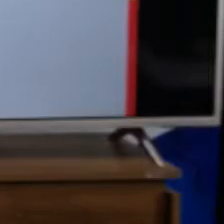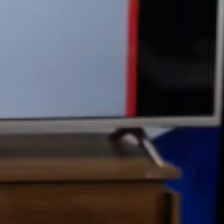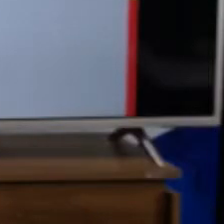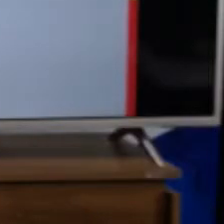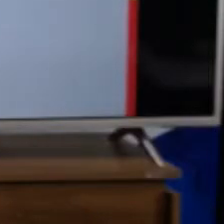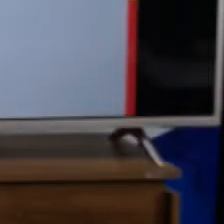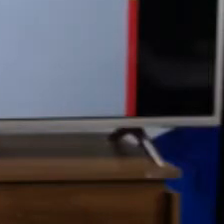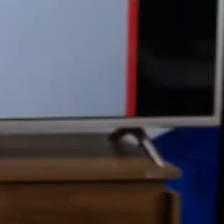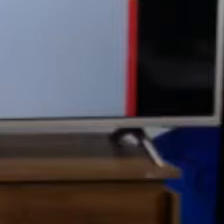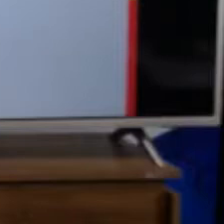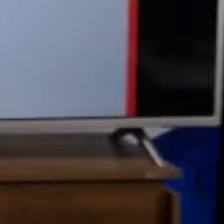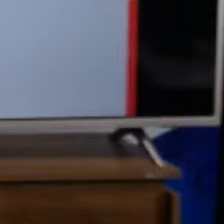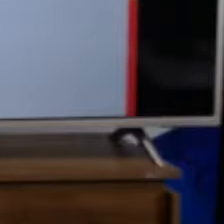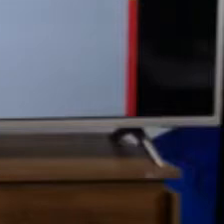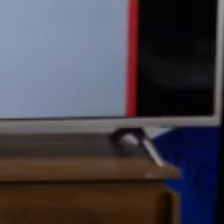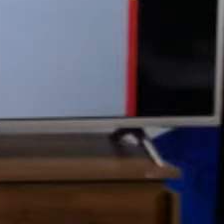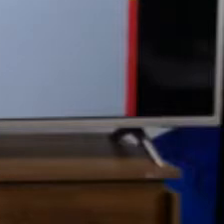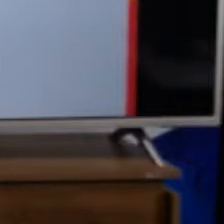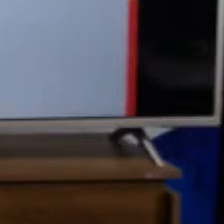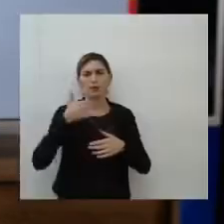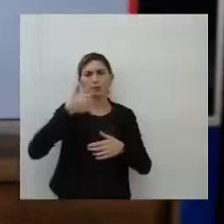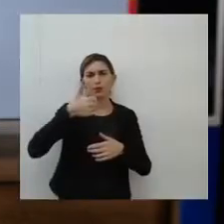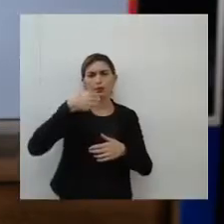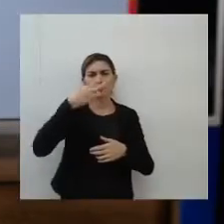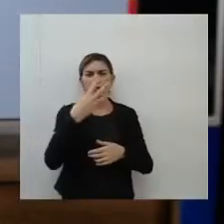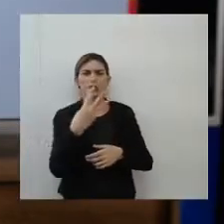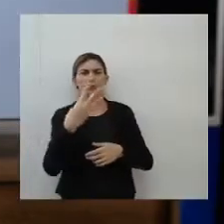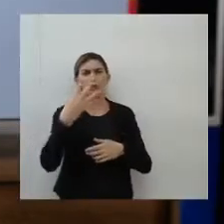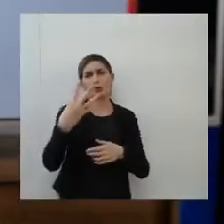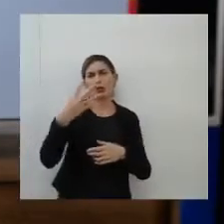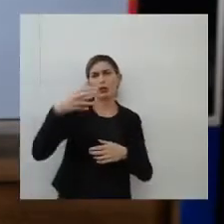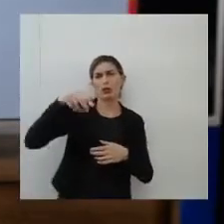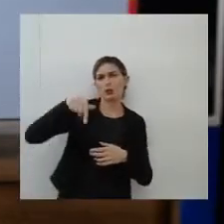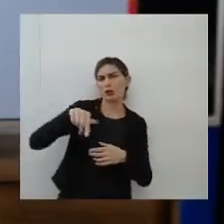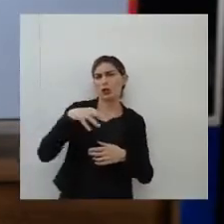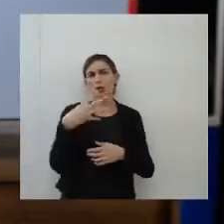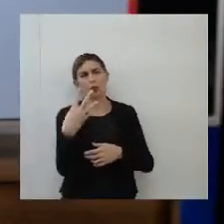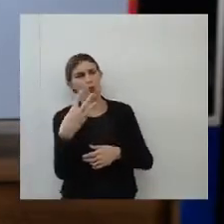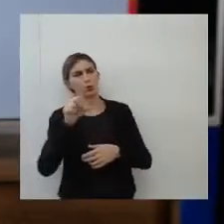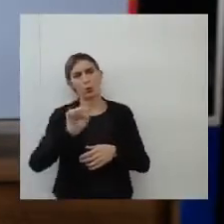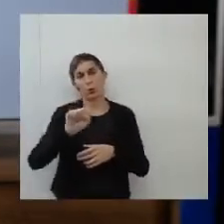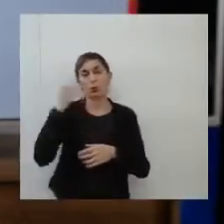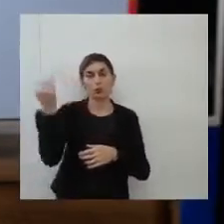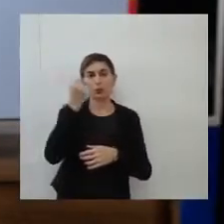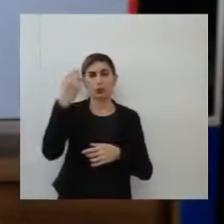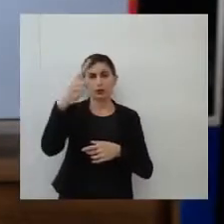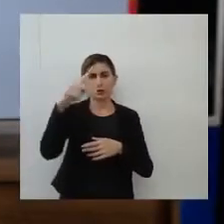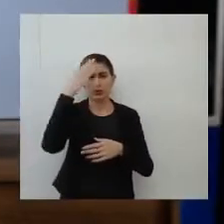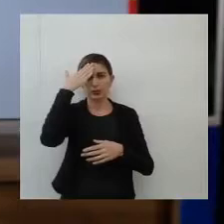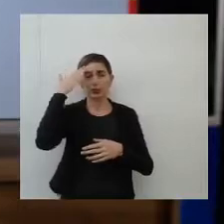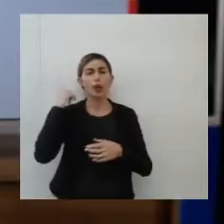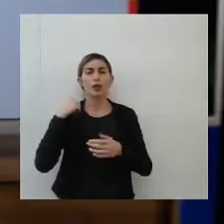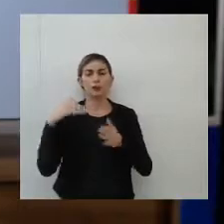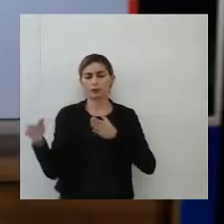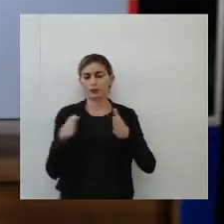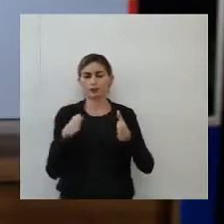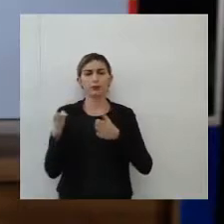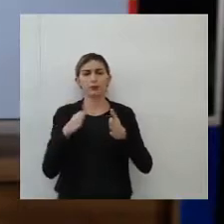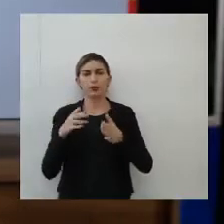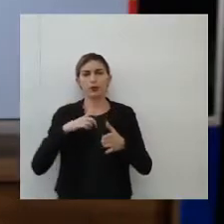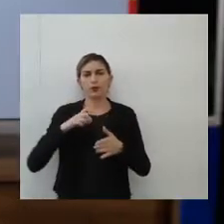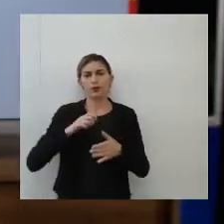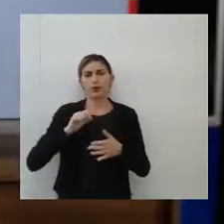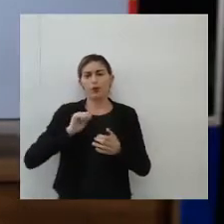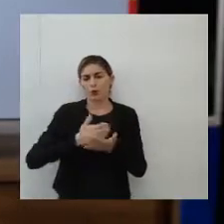do período. Se está lá 1347 ou 1348, o importante é que você saiba que nesse período foi o